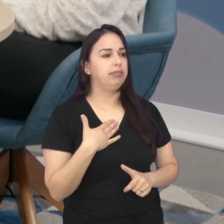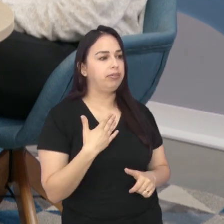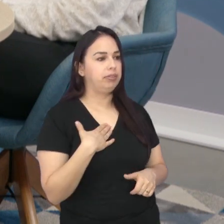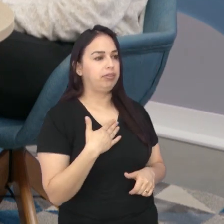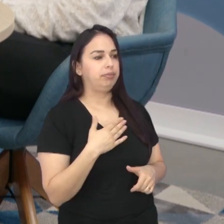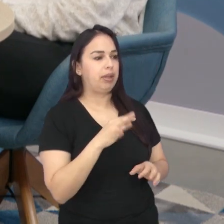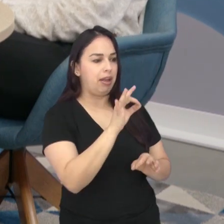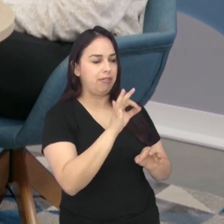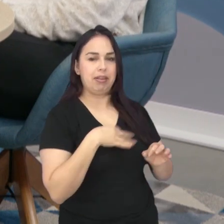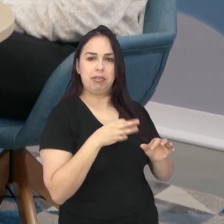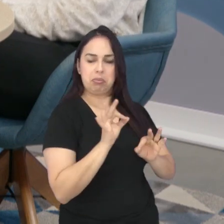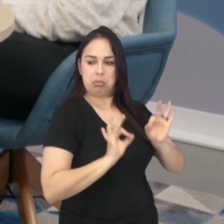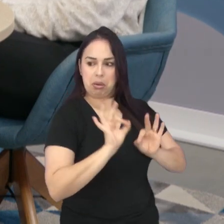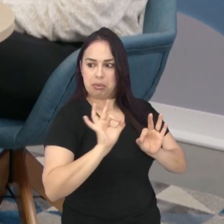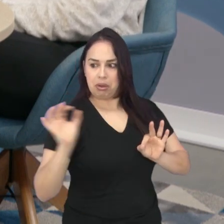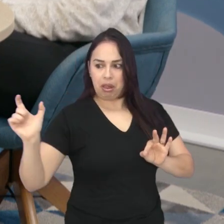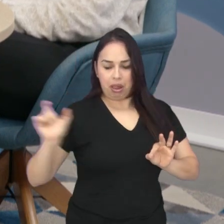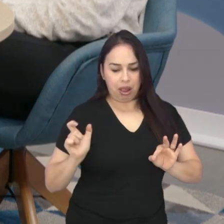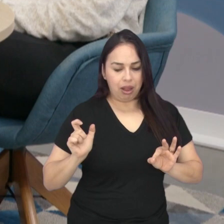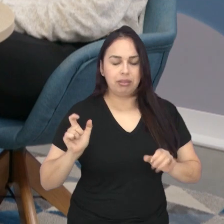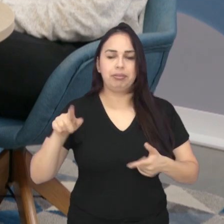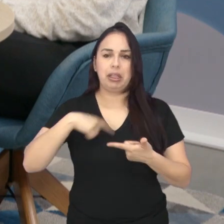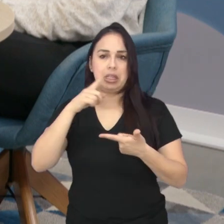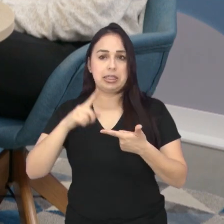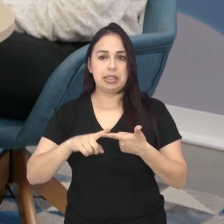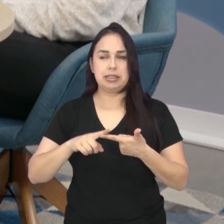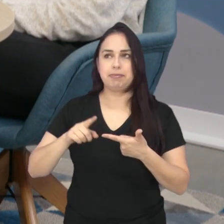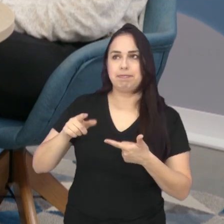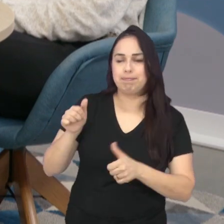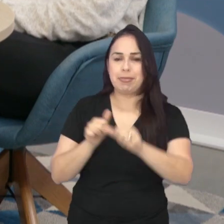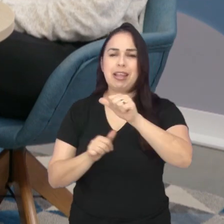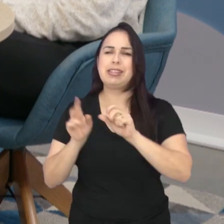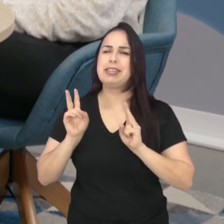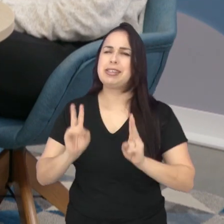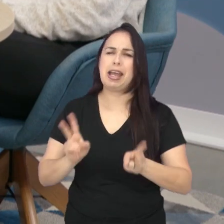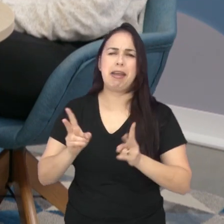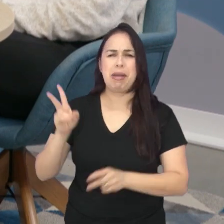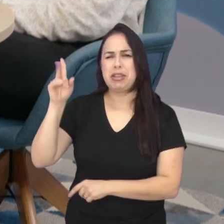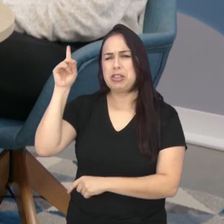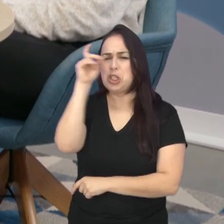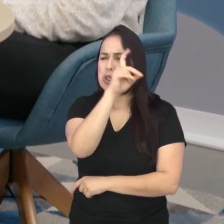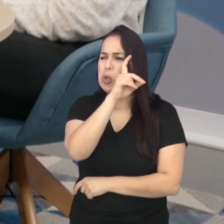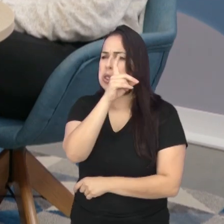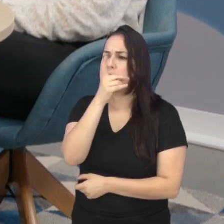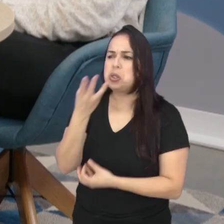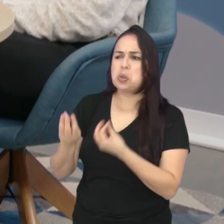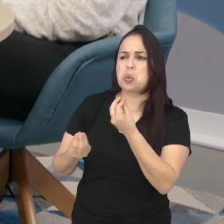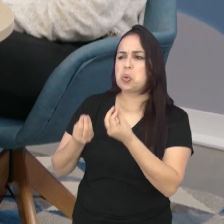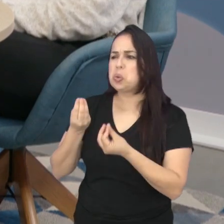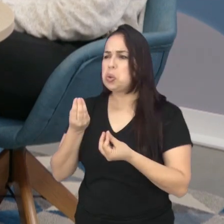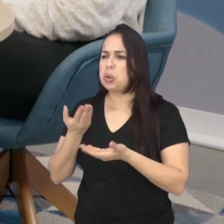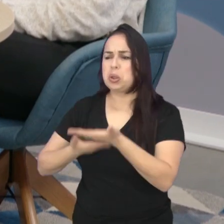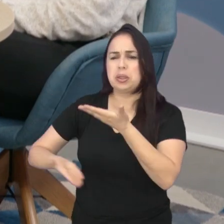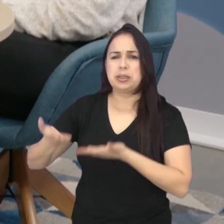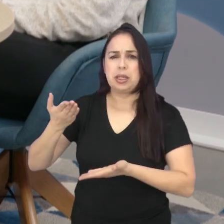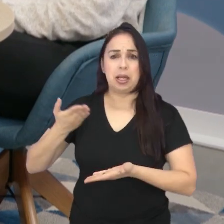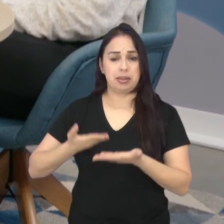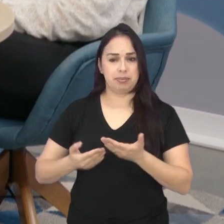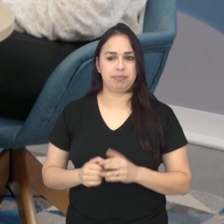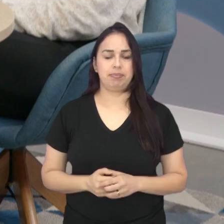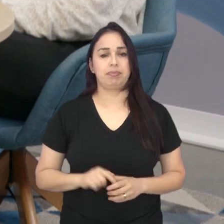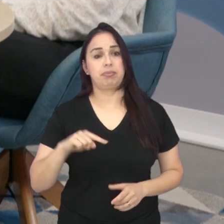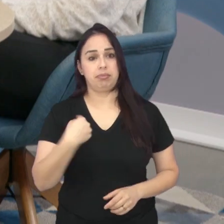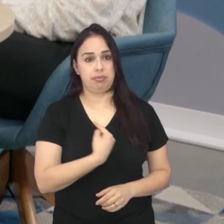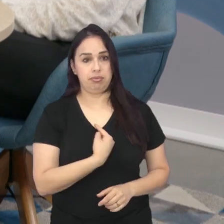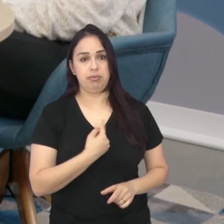faz A e não fez o B. Se ele faz o B, era porque ele tinha que ter feito A. Então, é muito difícil de lidar com pessoas assim. A gente